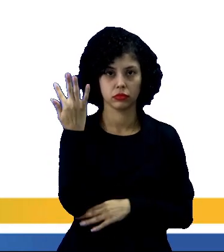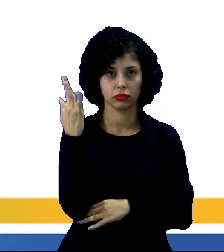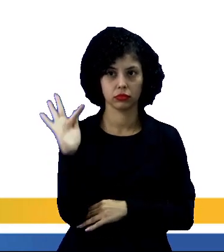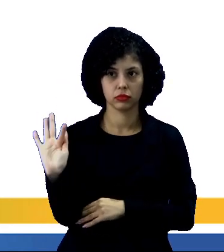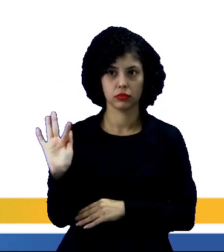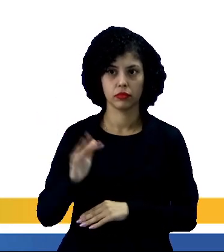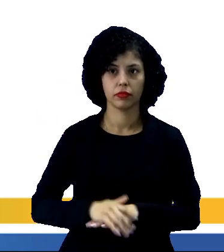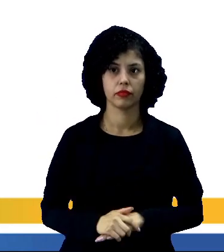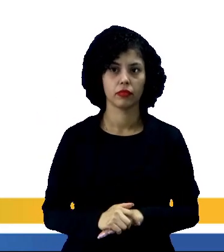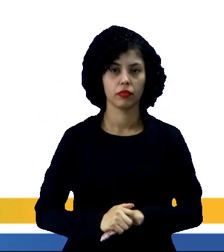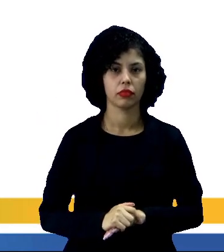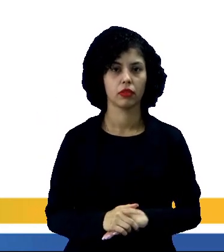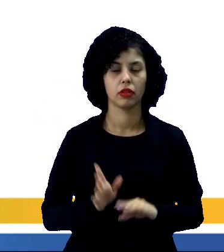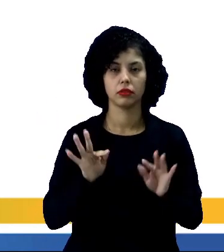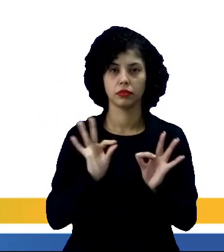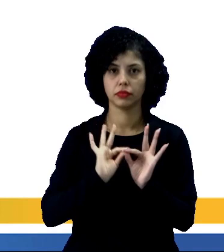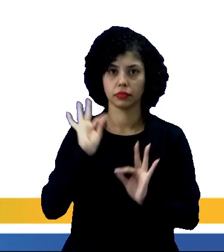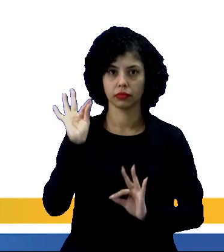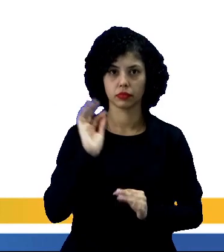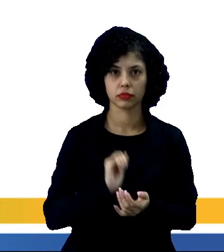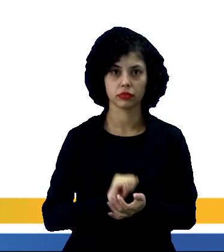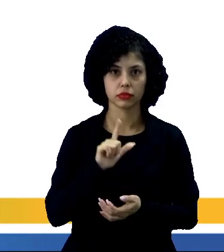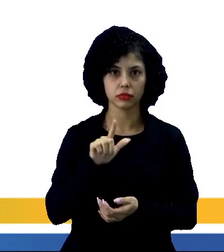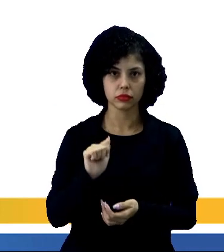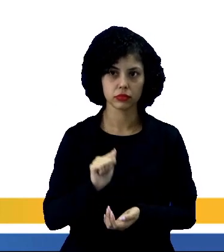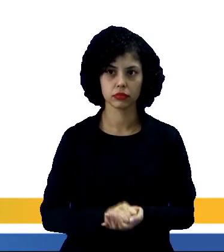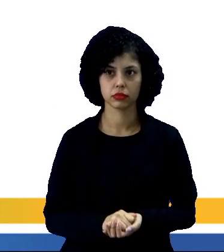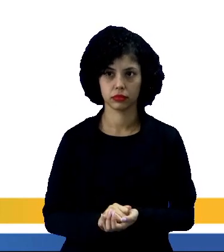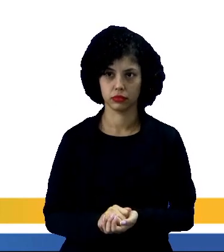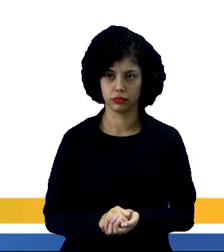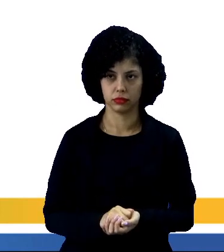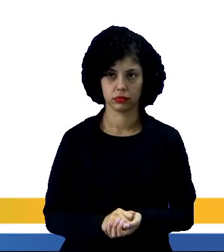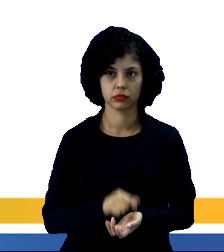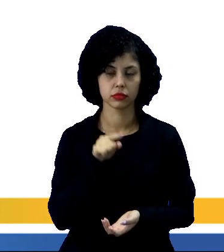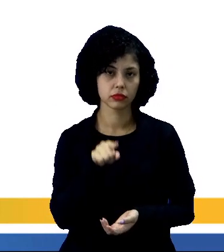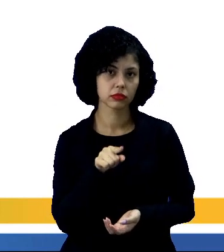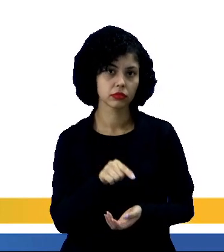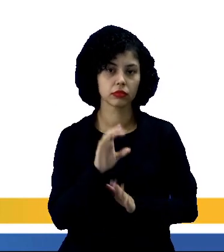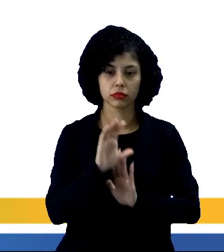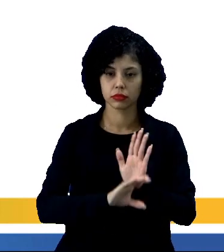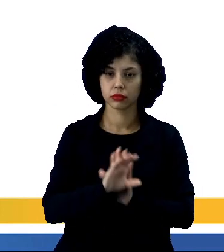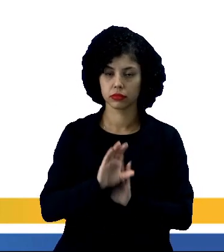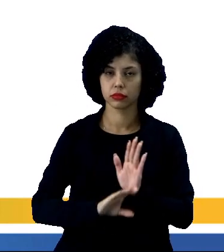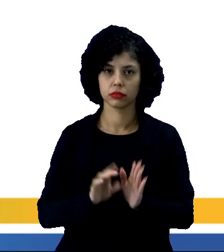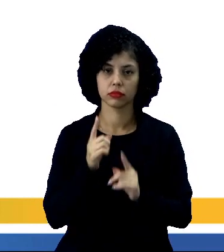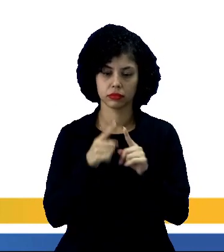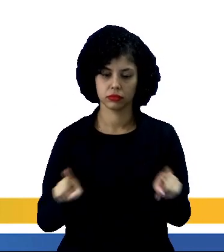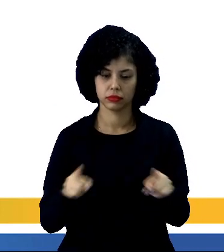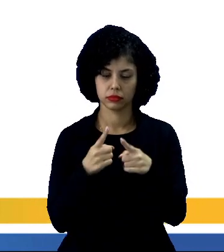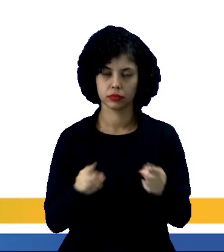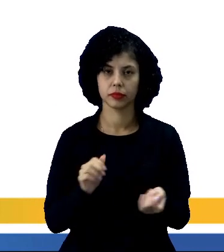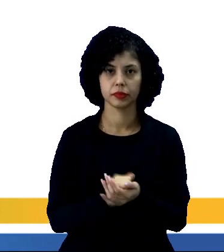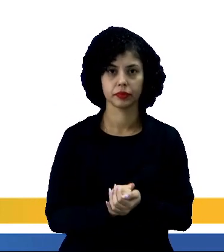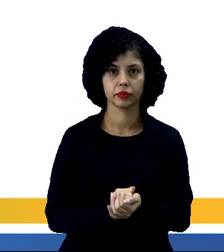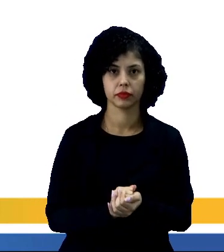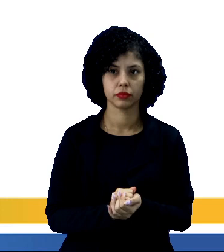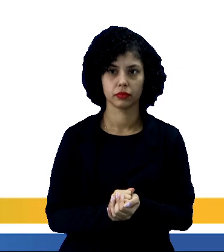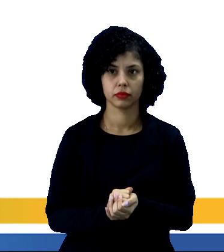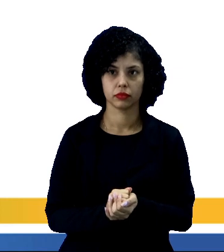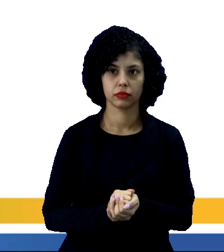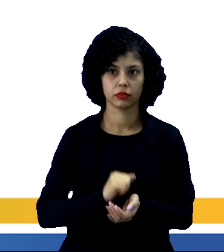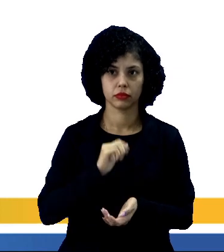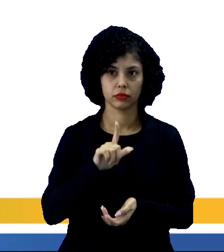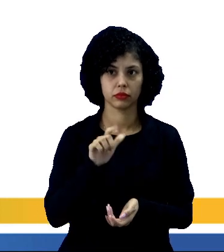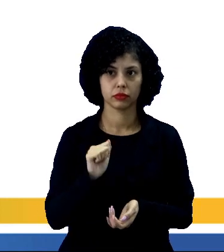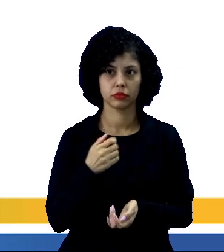francês, para a afinação da nota Lá. Tá? Aqui é um conceito mais musical, tá, gente? A gente afina a